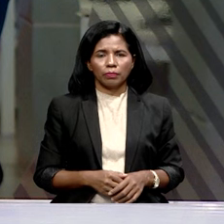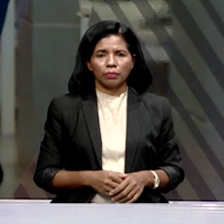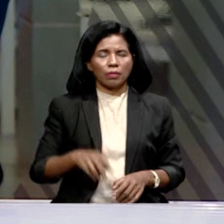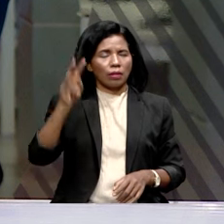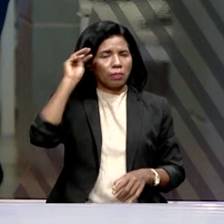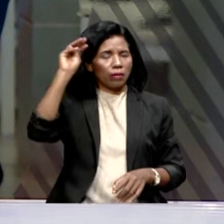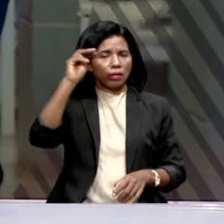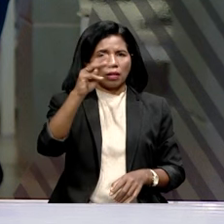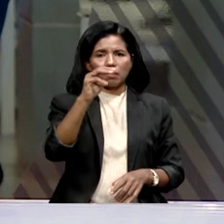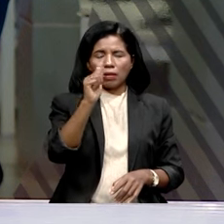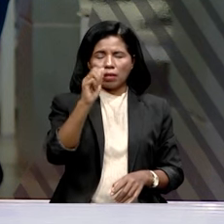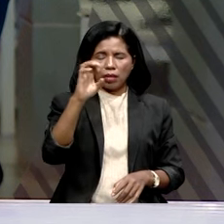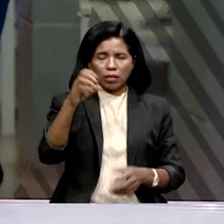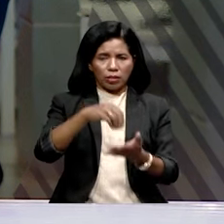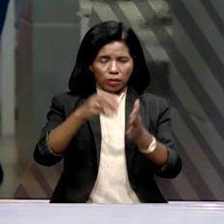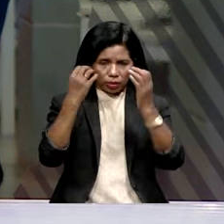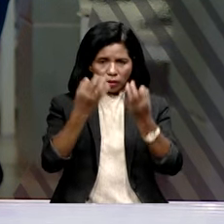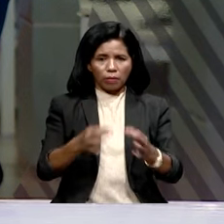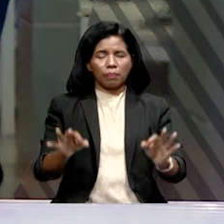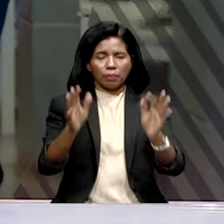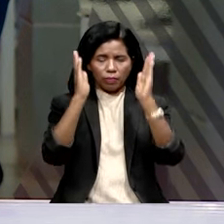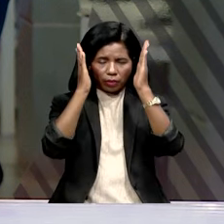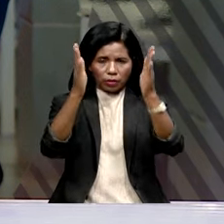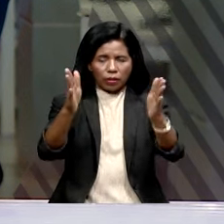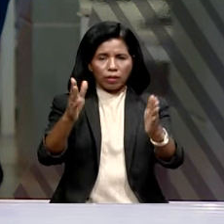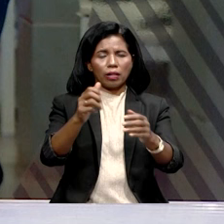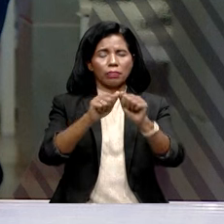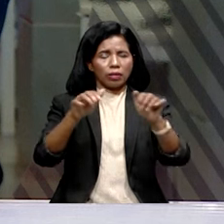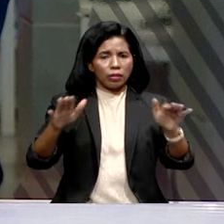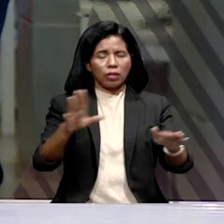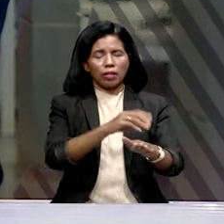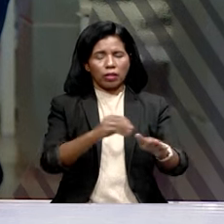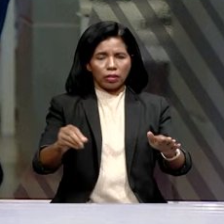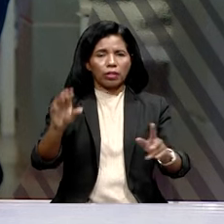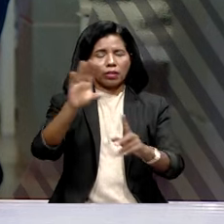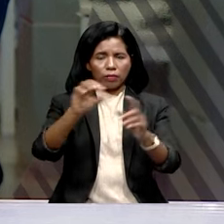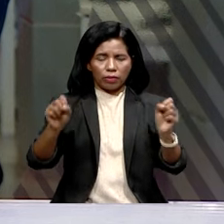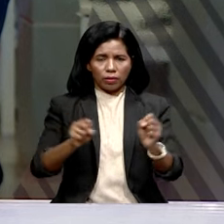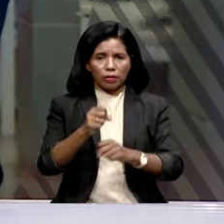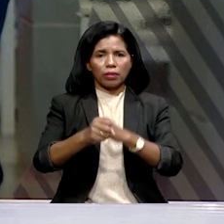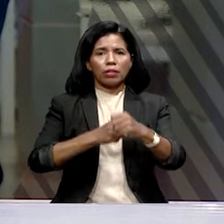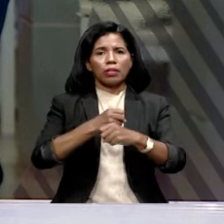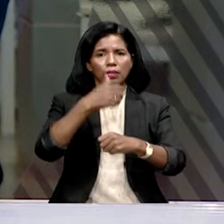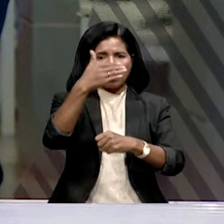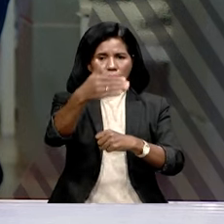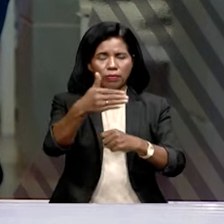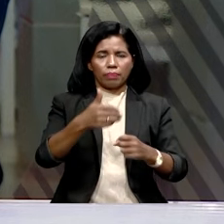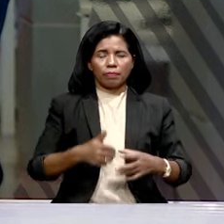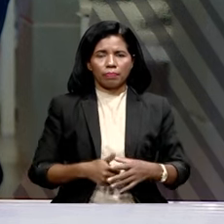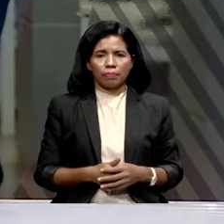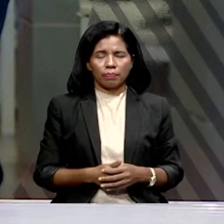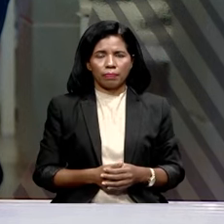O Ministério da Administração Estatal aceita a prioridade para a descentralização administrativa no poder local e Tinanoin.